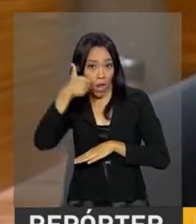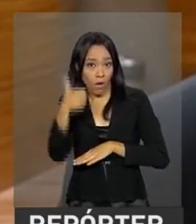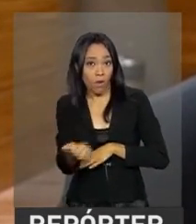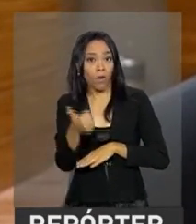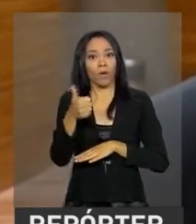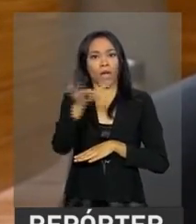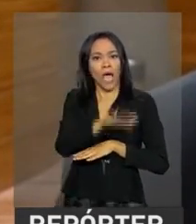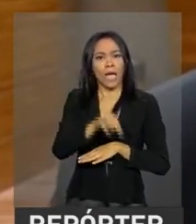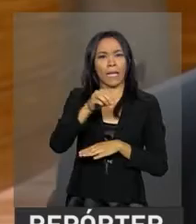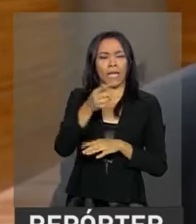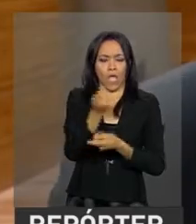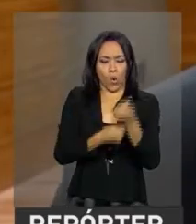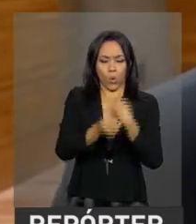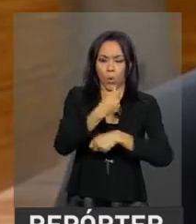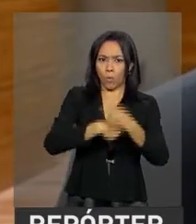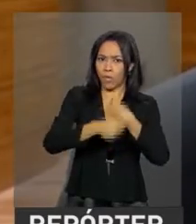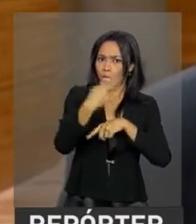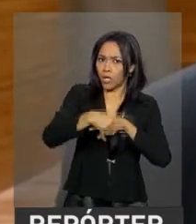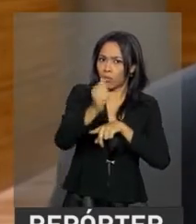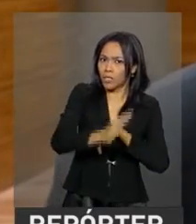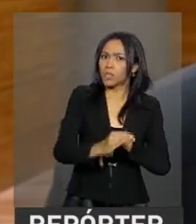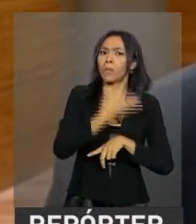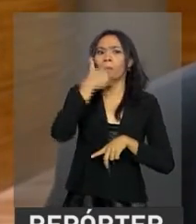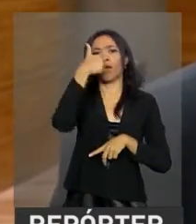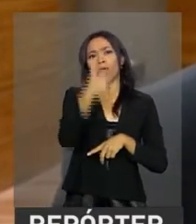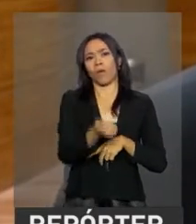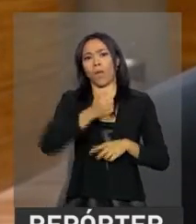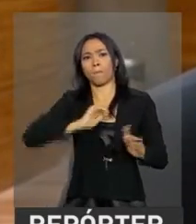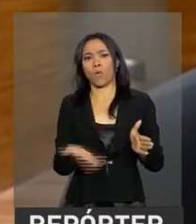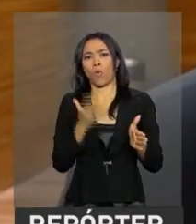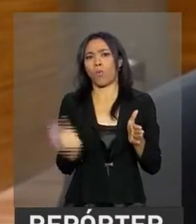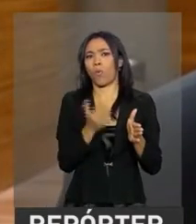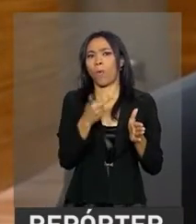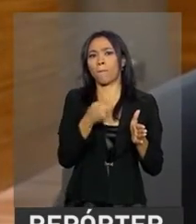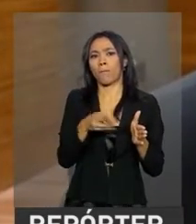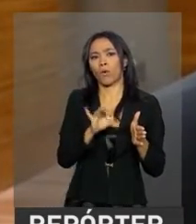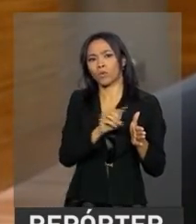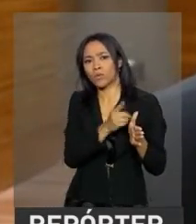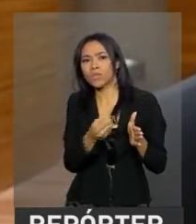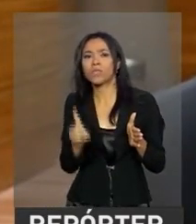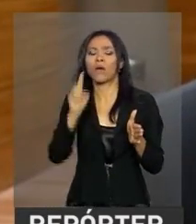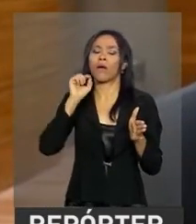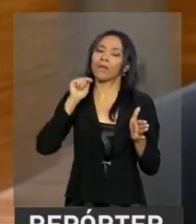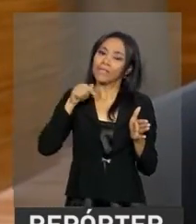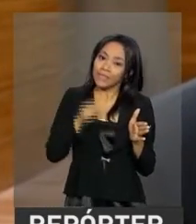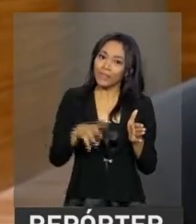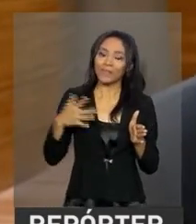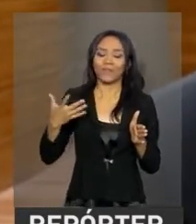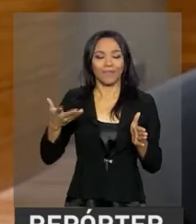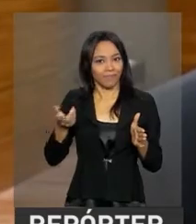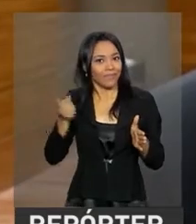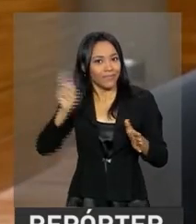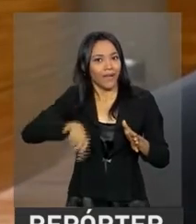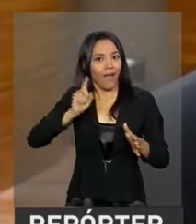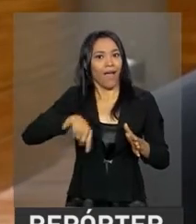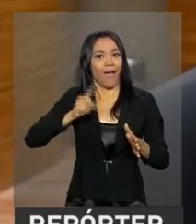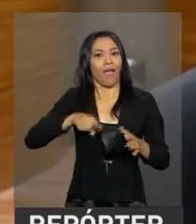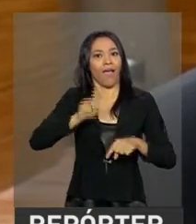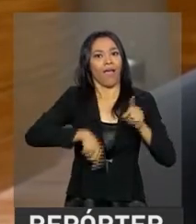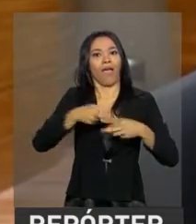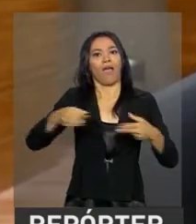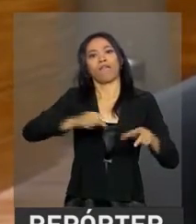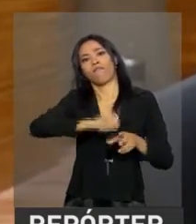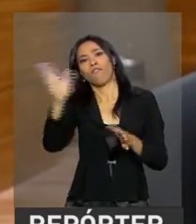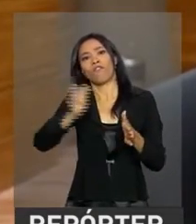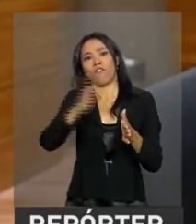macroeconômicas do país você vai melhorar a condição da produção ao melhorar a condição da produção você está entrando na capacidade de exportar não é por outra razão que o